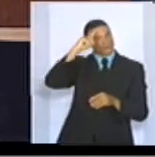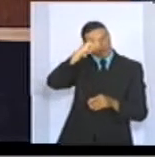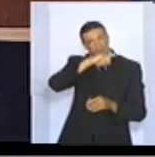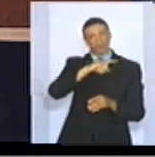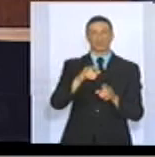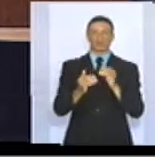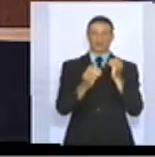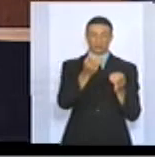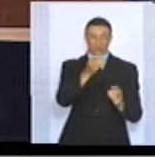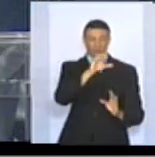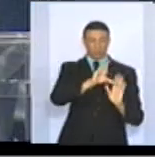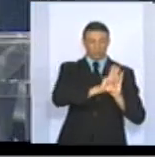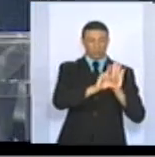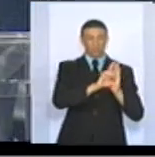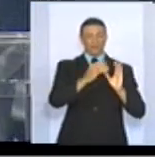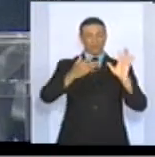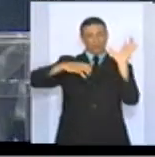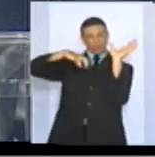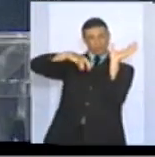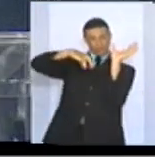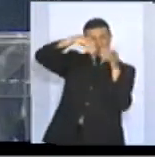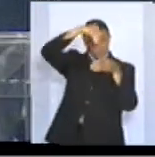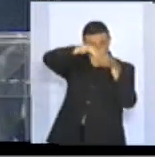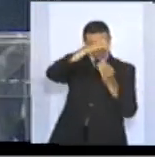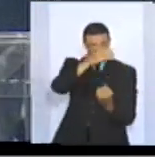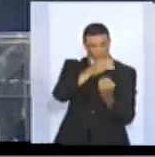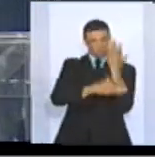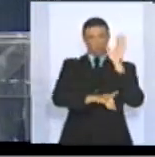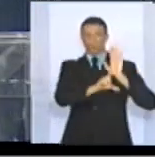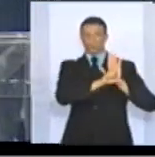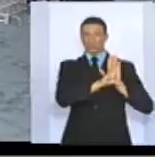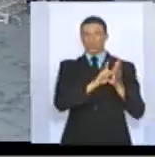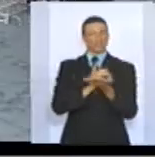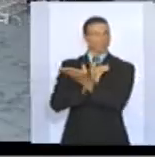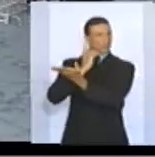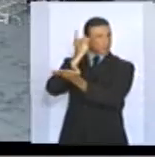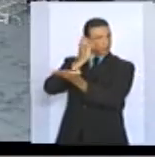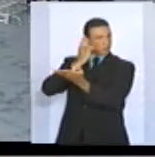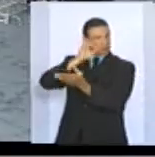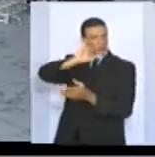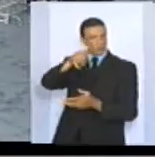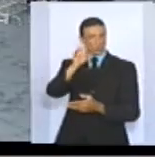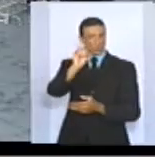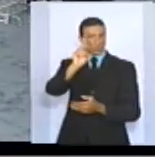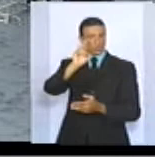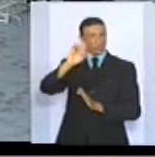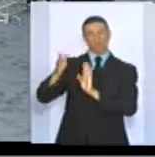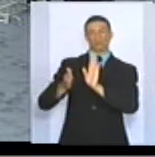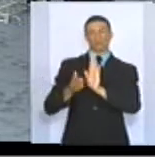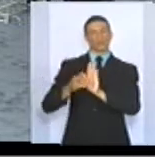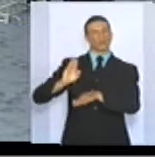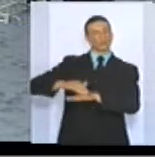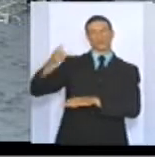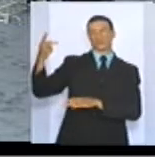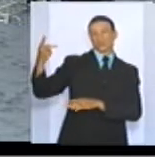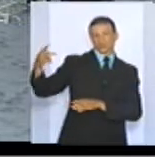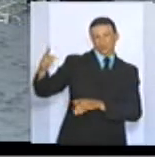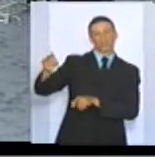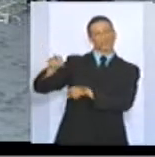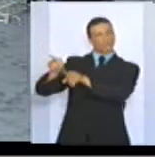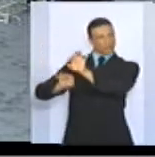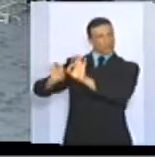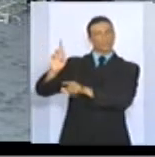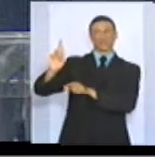porque nasceu dentro do Congresso Nacional, esta lei, está aqui o deputado Jorge Bittar, que foi o relator do projeto na Câmara dos Deputados, cumprindo um